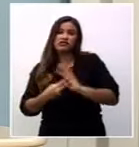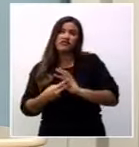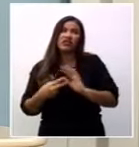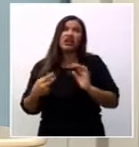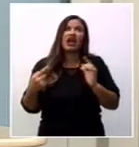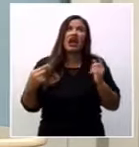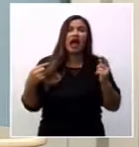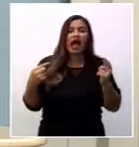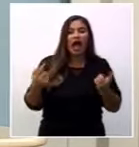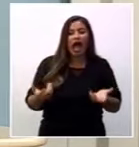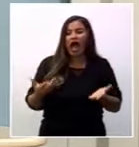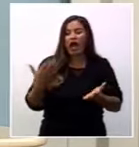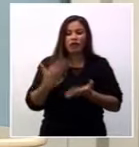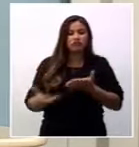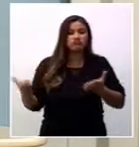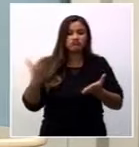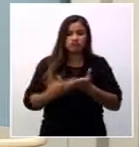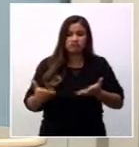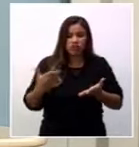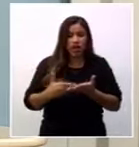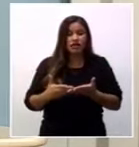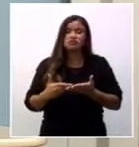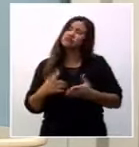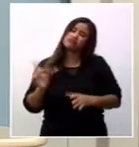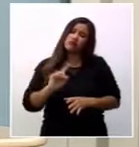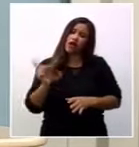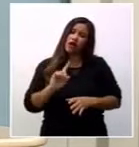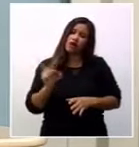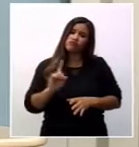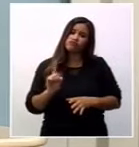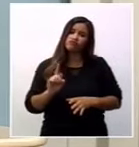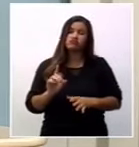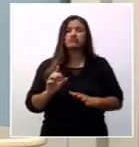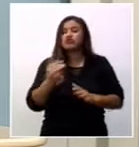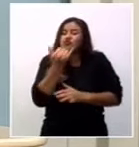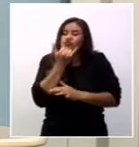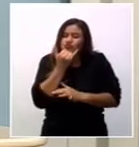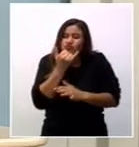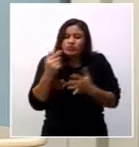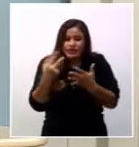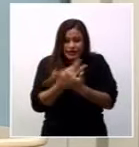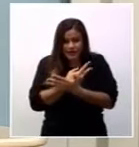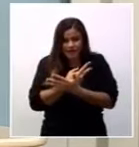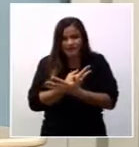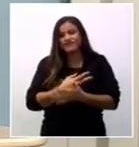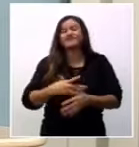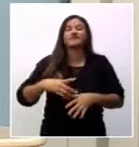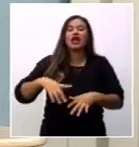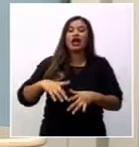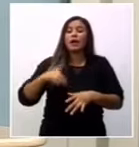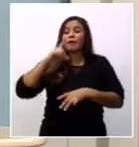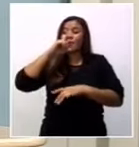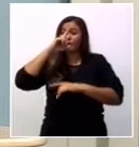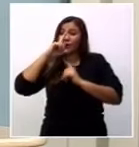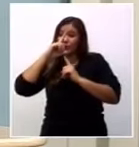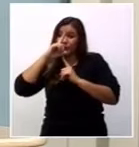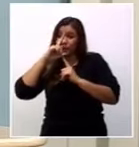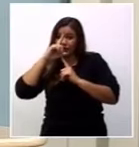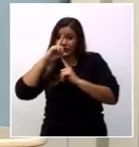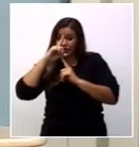né, dano, né, mas existe, não necessariamente significa um desastre, né, mas